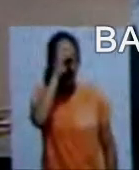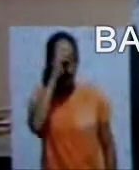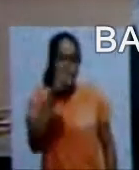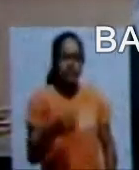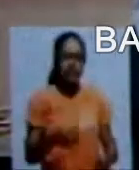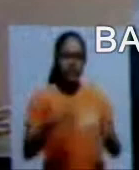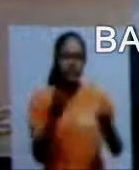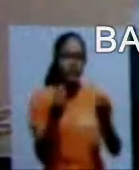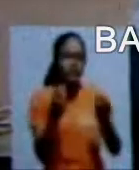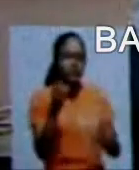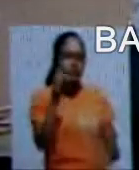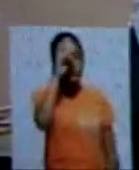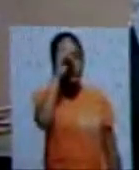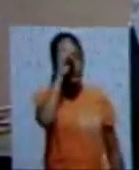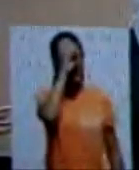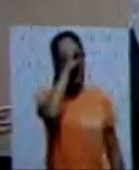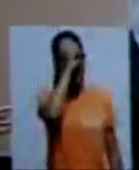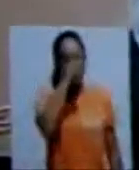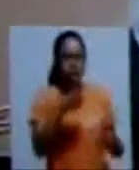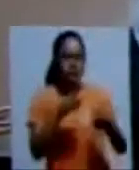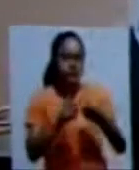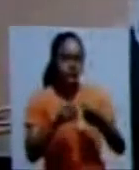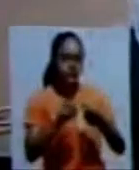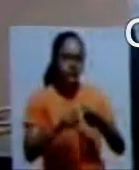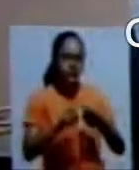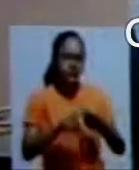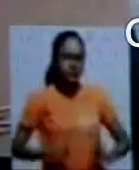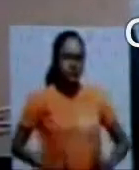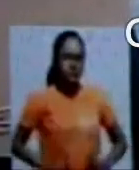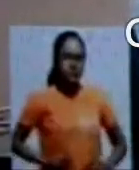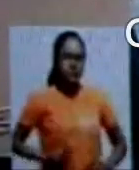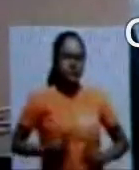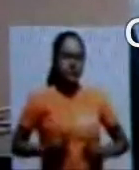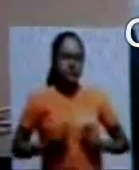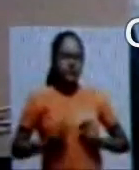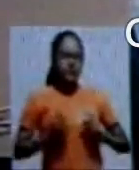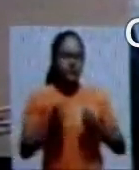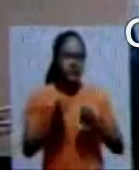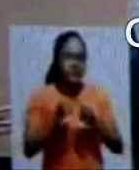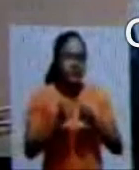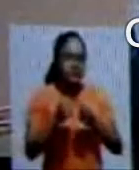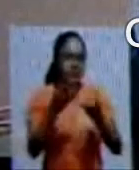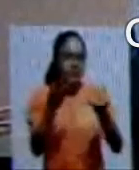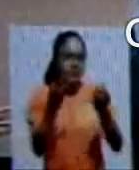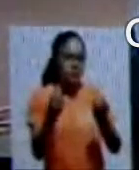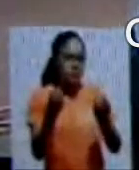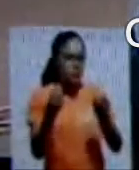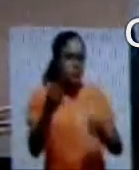uma maquininha, e aquela máquina era ligada a um saco plástico cheio de